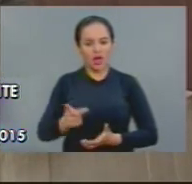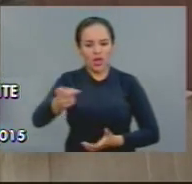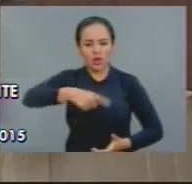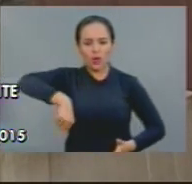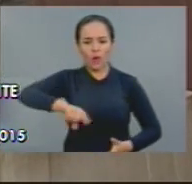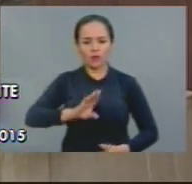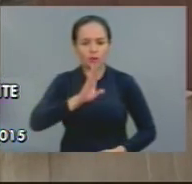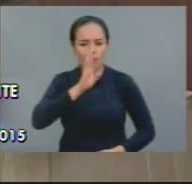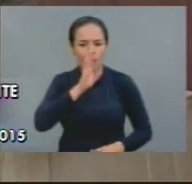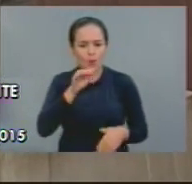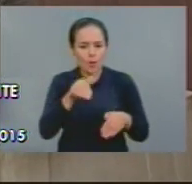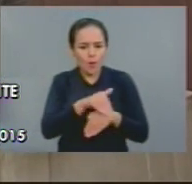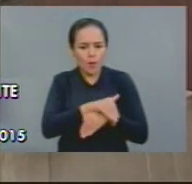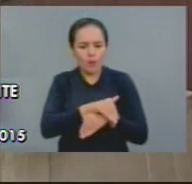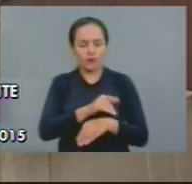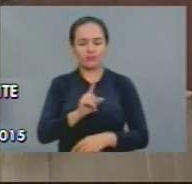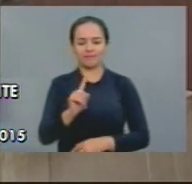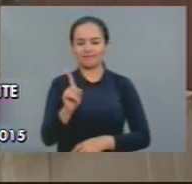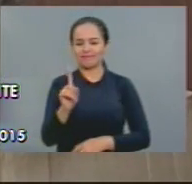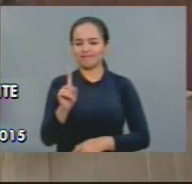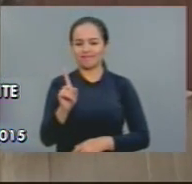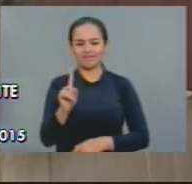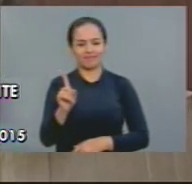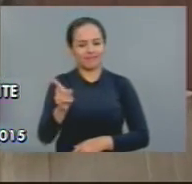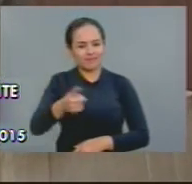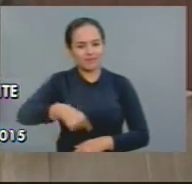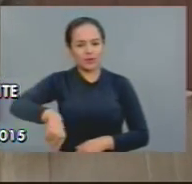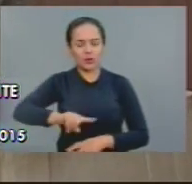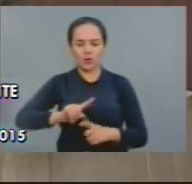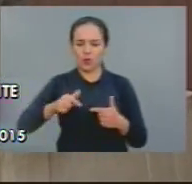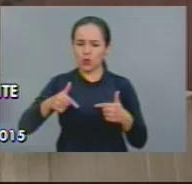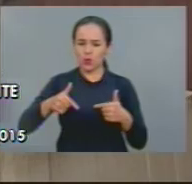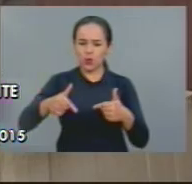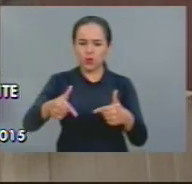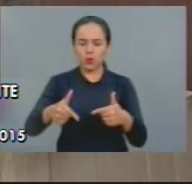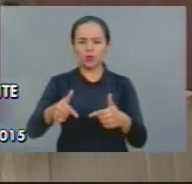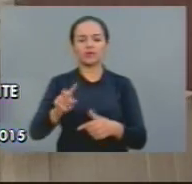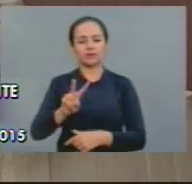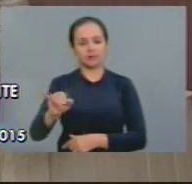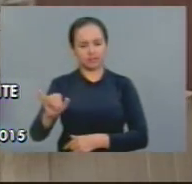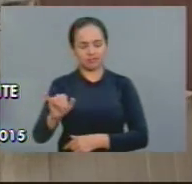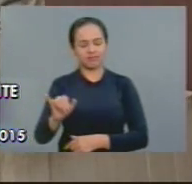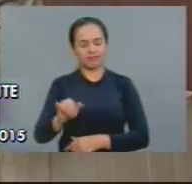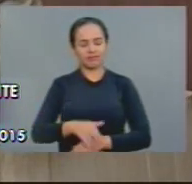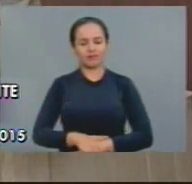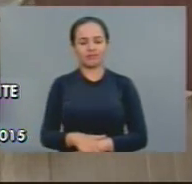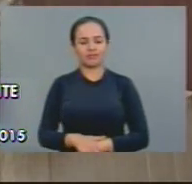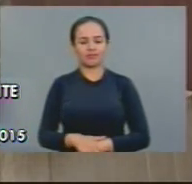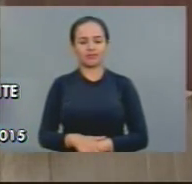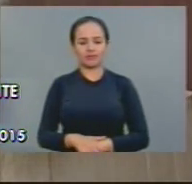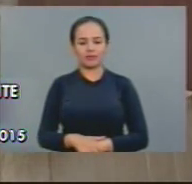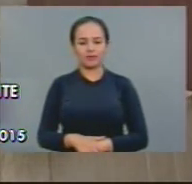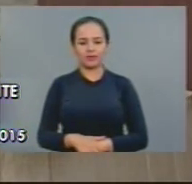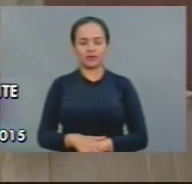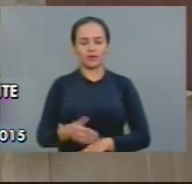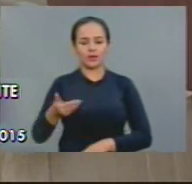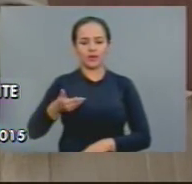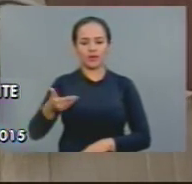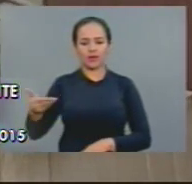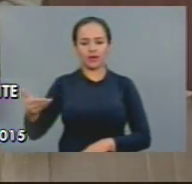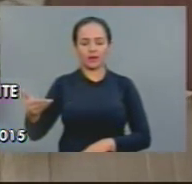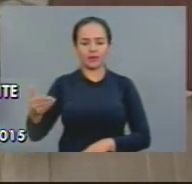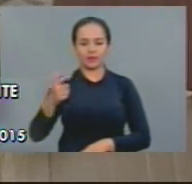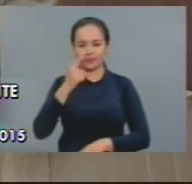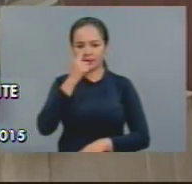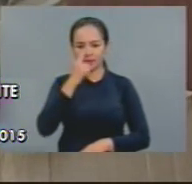silenciaremos diante do descumprimento da palavra do governador. Deputado Daniel Oliveira. Meu